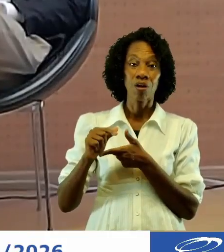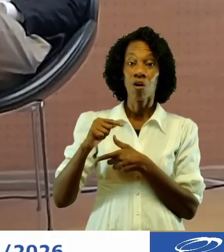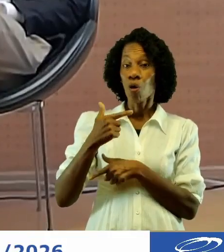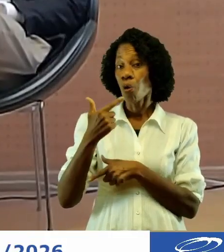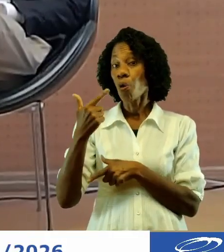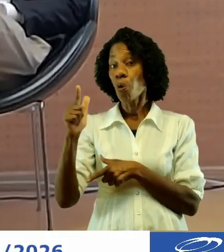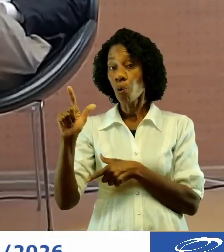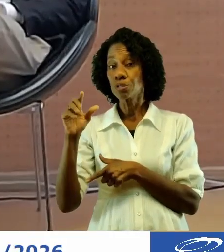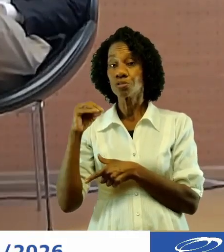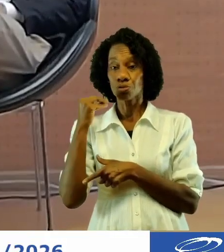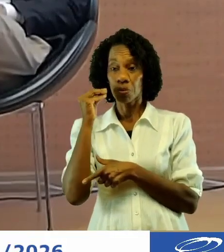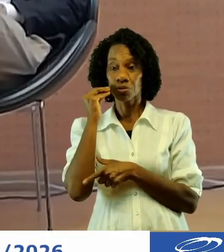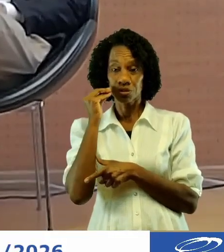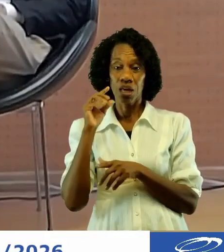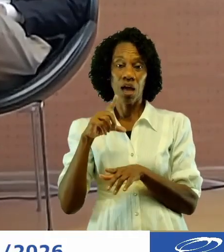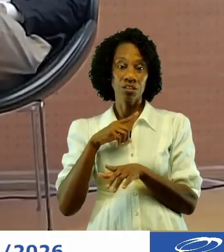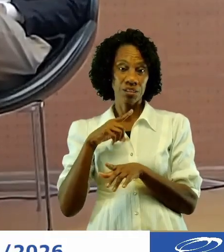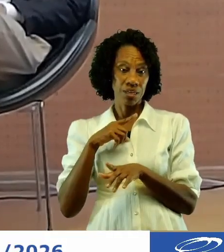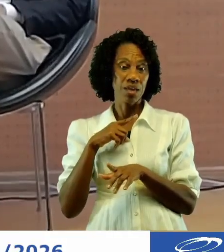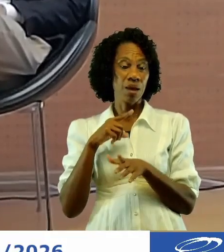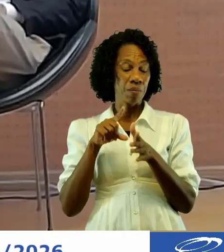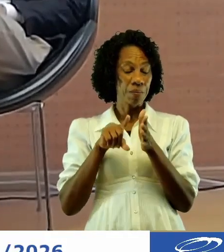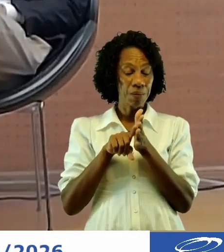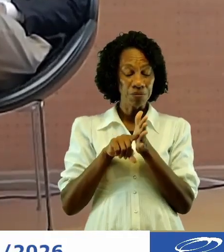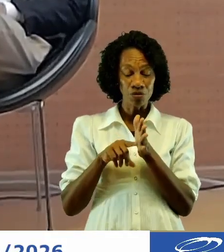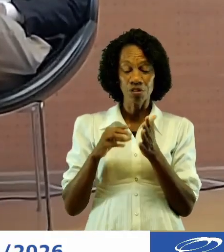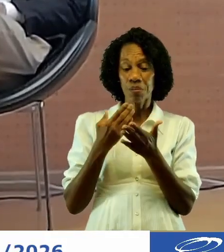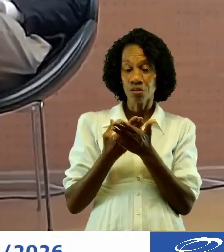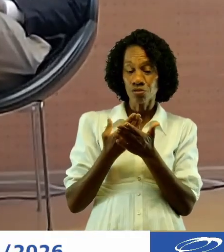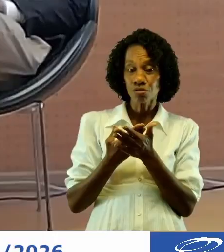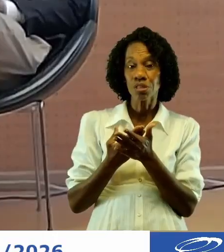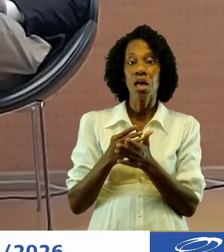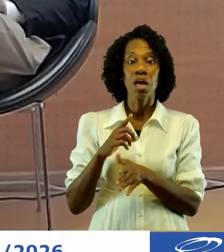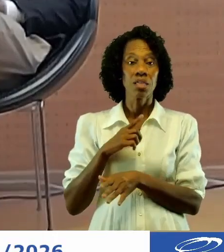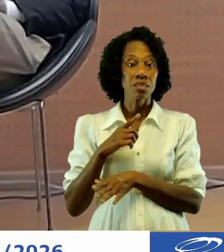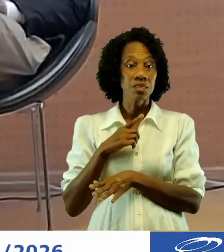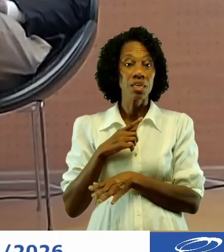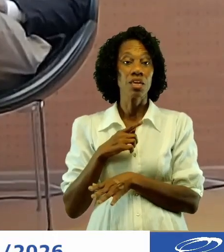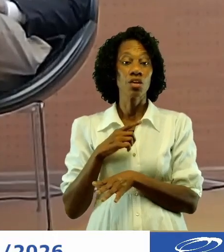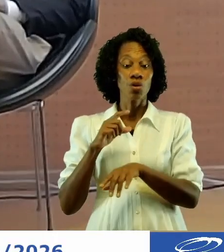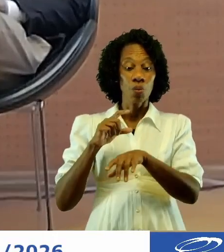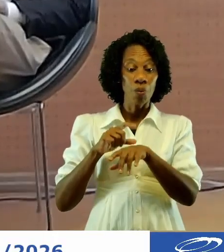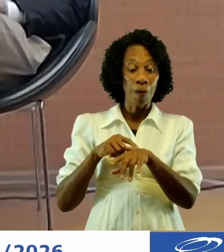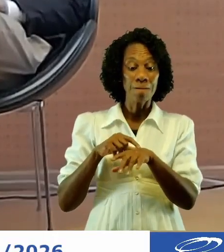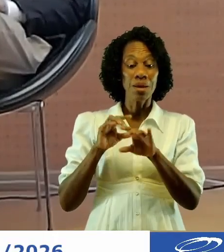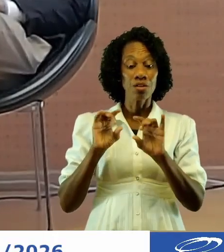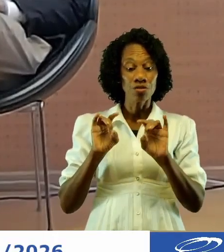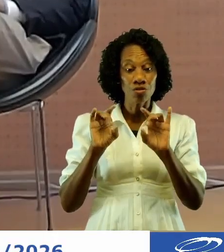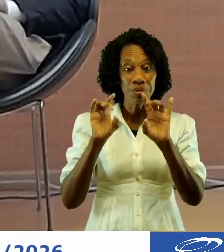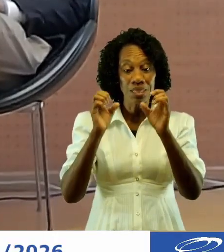para discutir tratamento antimicrobiano dentro do ciclo ainda. A gente reservou uma sessão especial para falar da questão